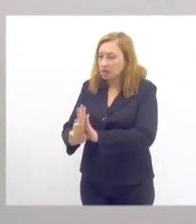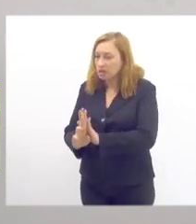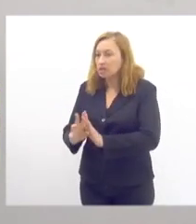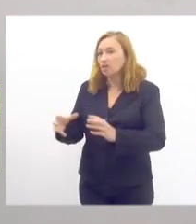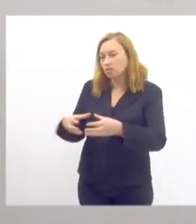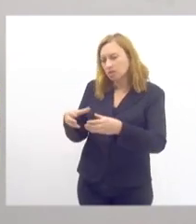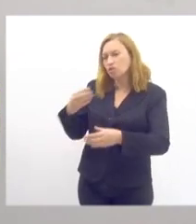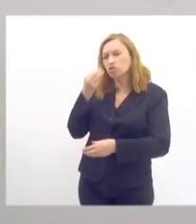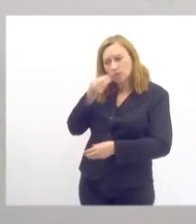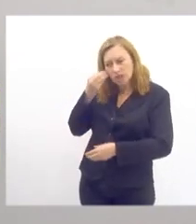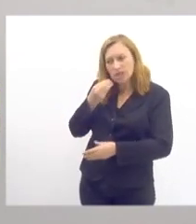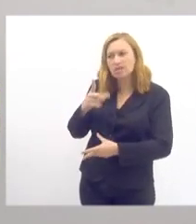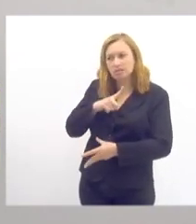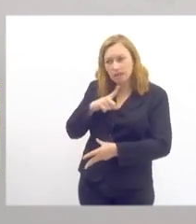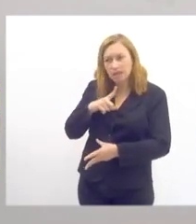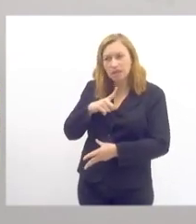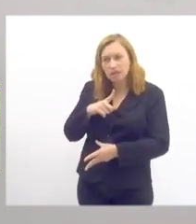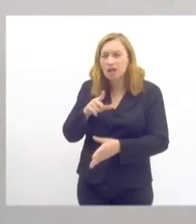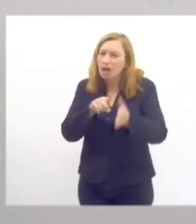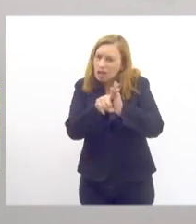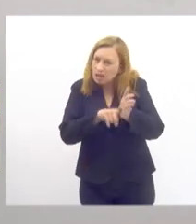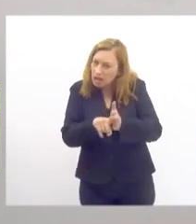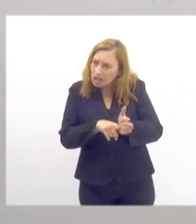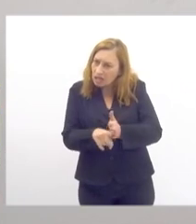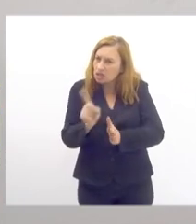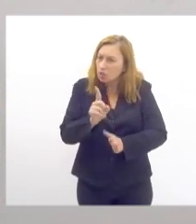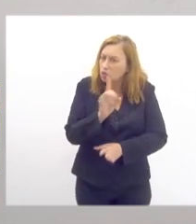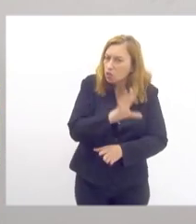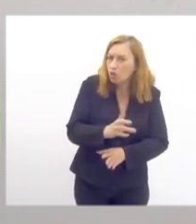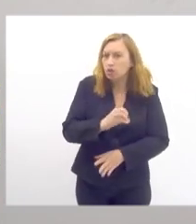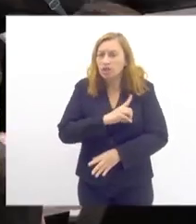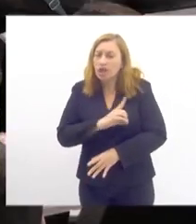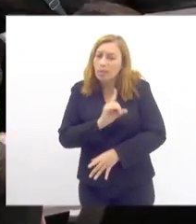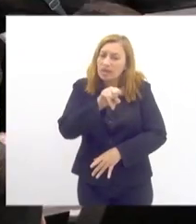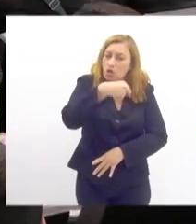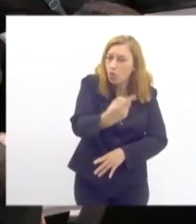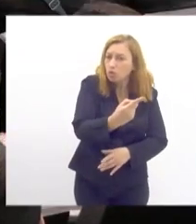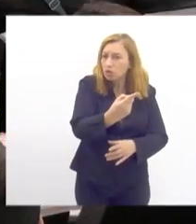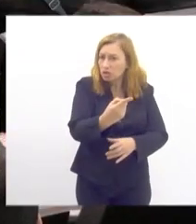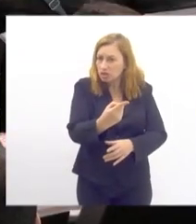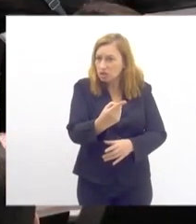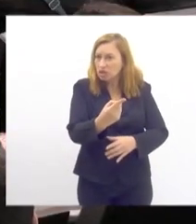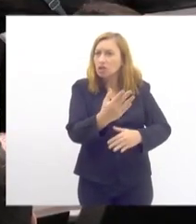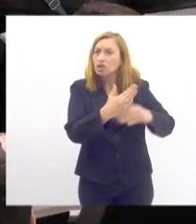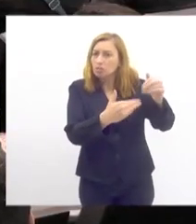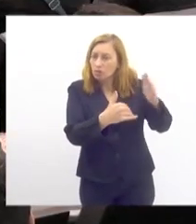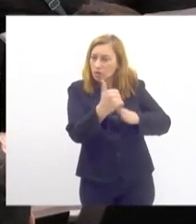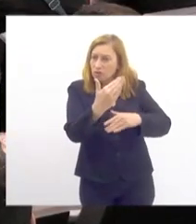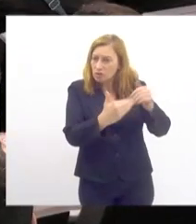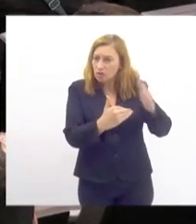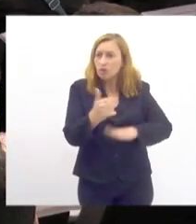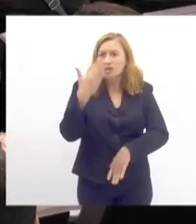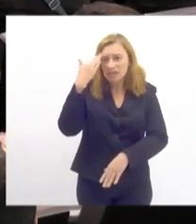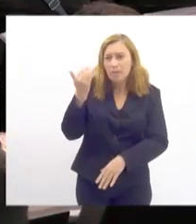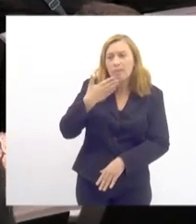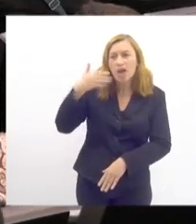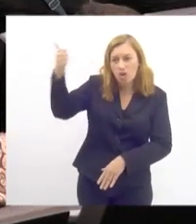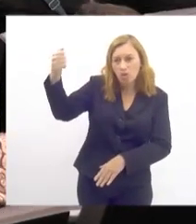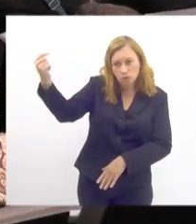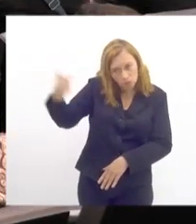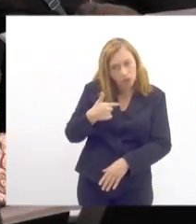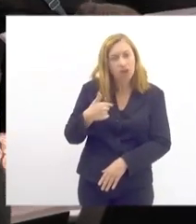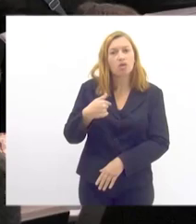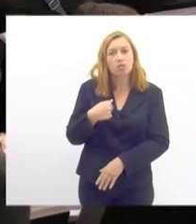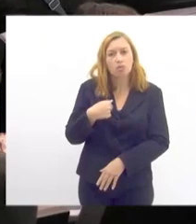experiente. A senhora analisa não só o DETRAN, mas analisa outras categorias, o senhor sabe melhor do que eu